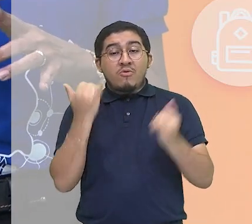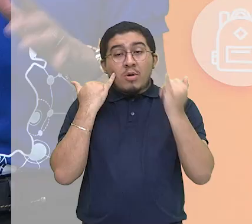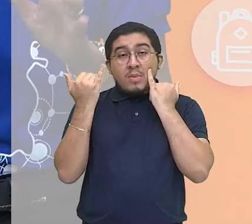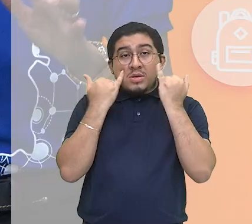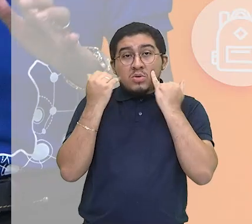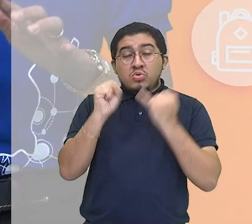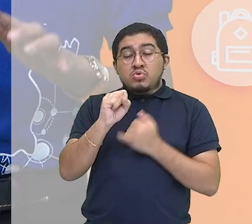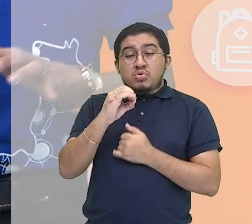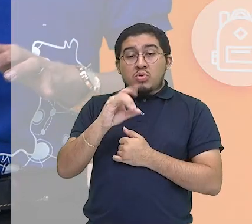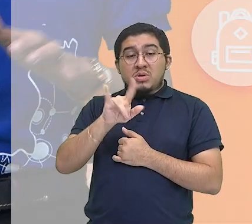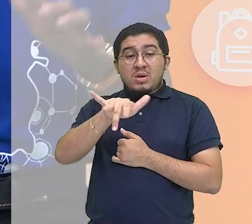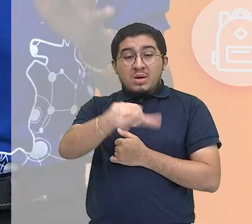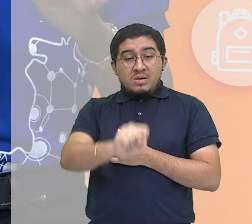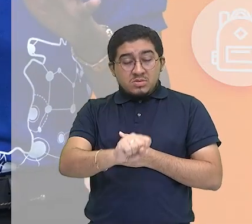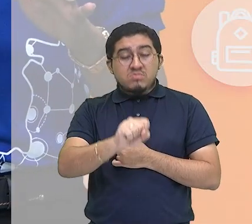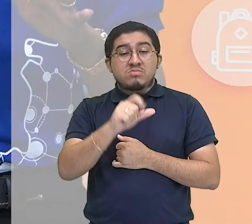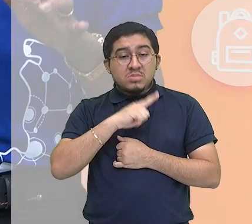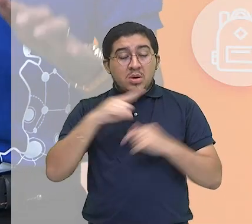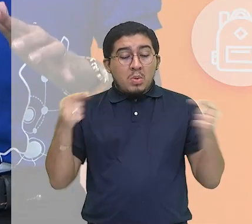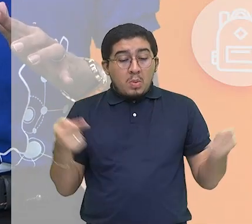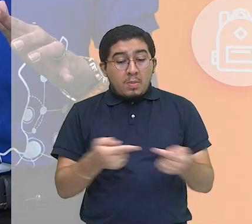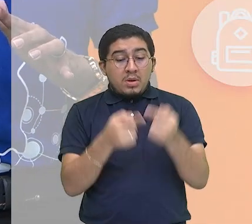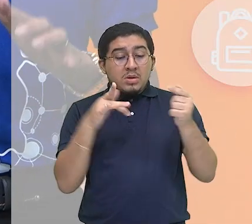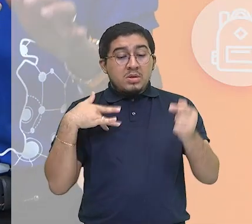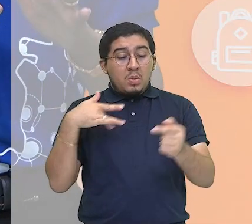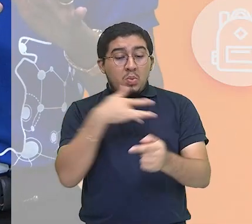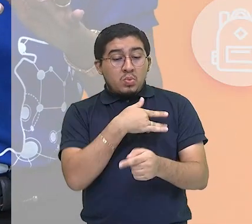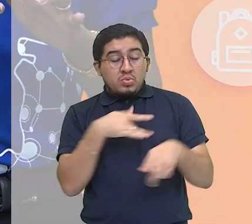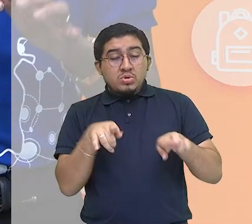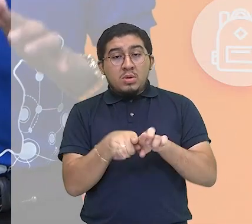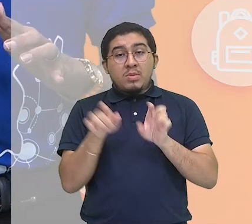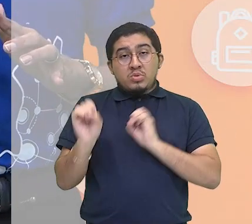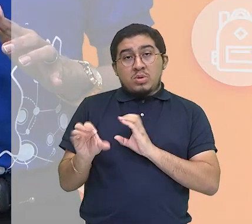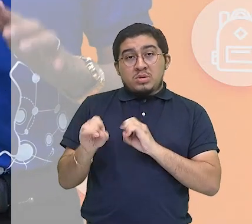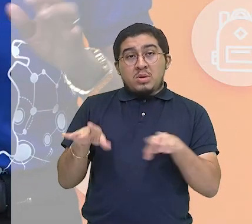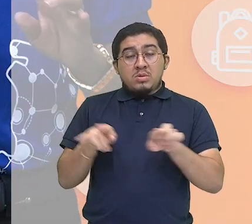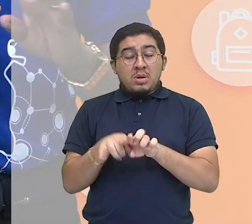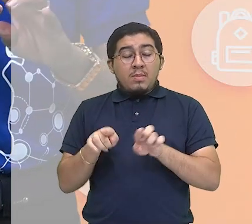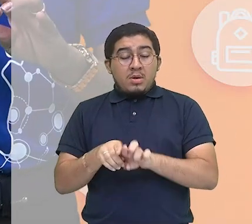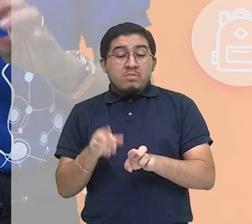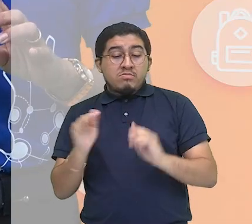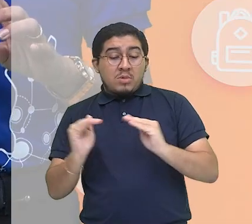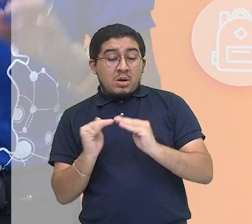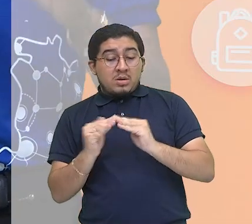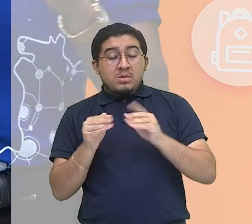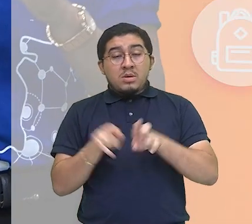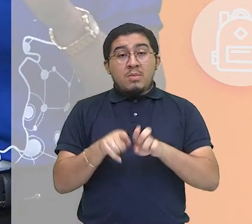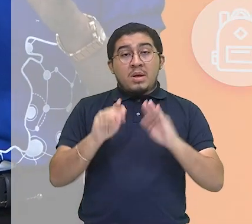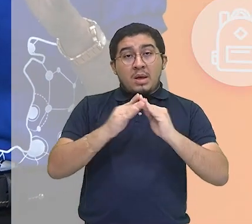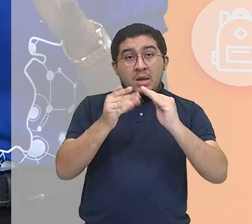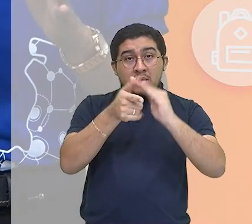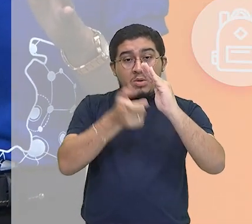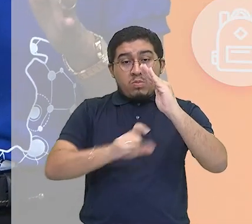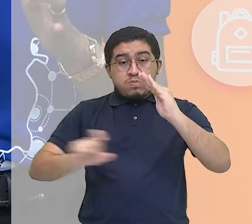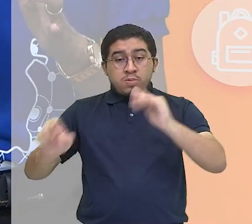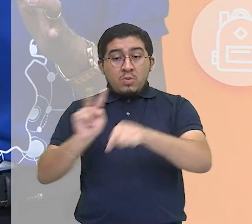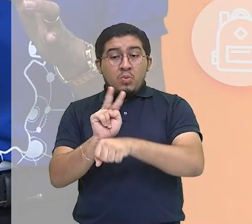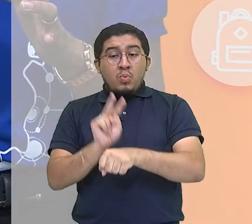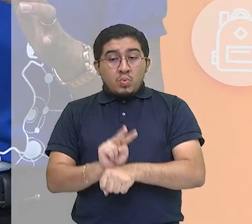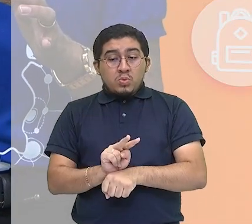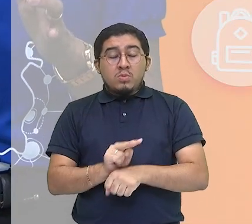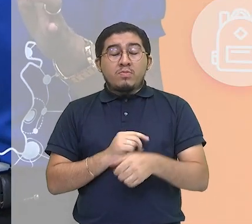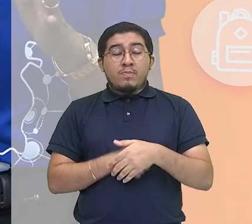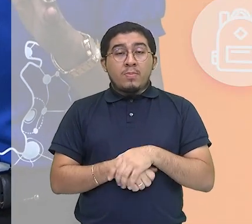por exemplo, saúde, educação, moradia, saneamento, cada um é